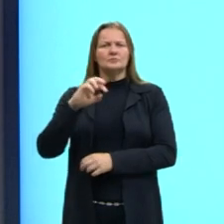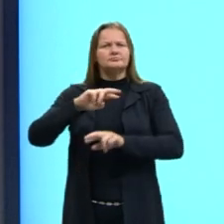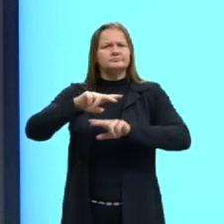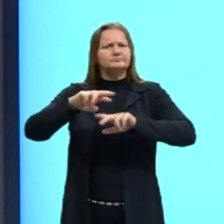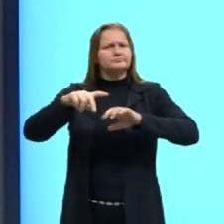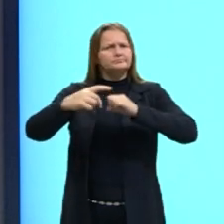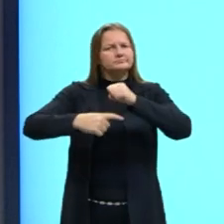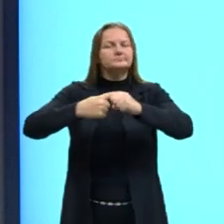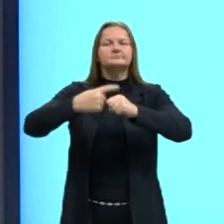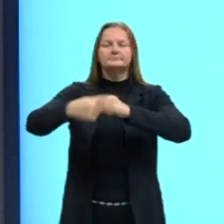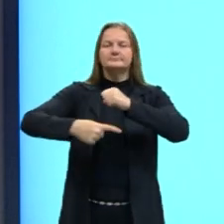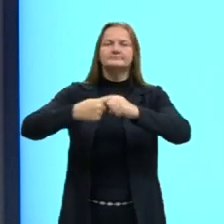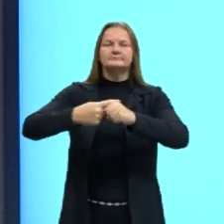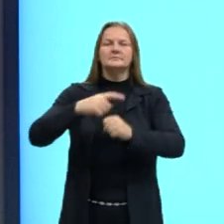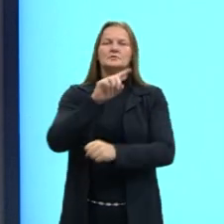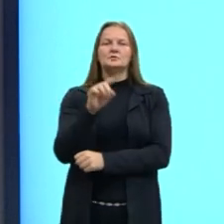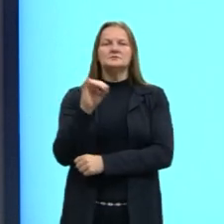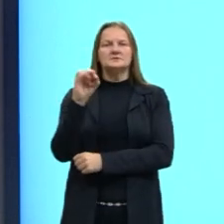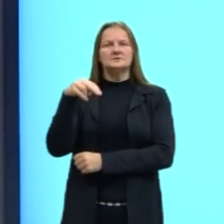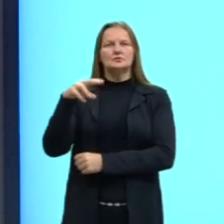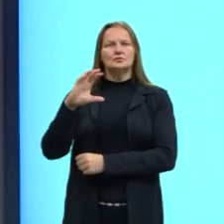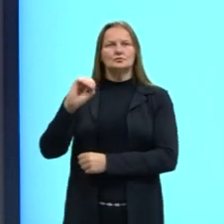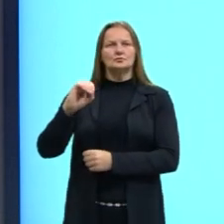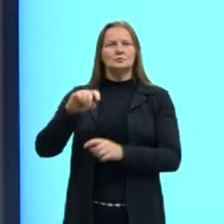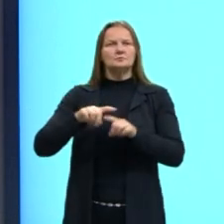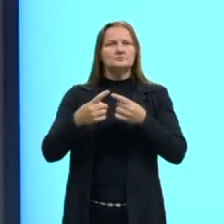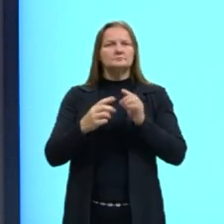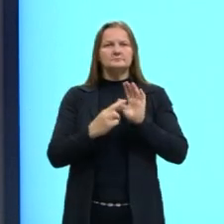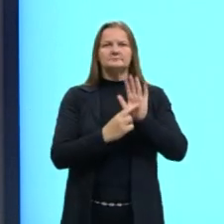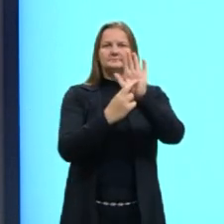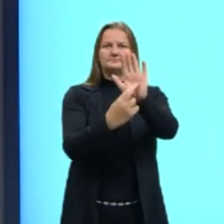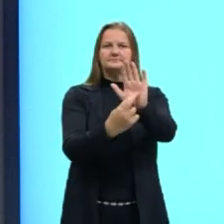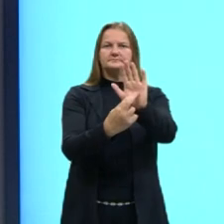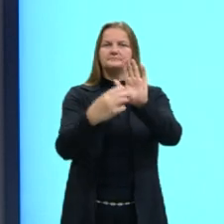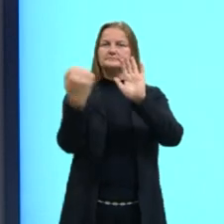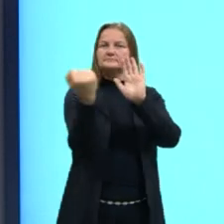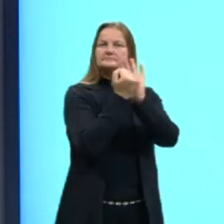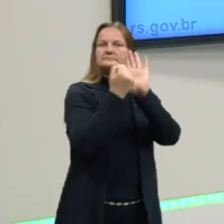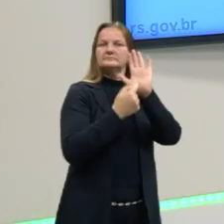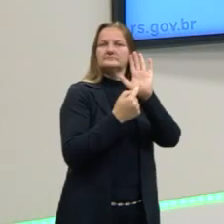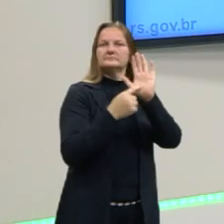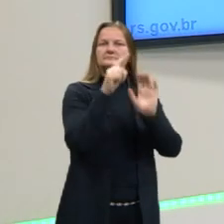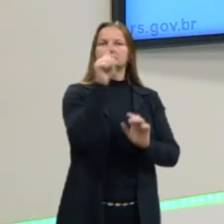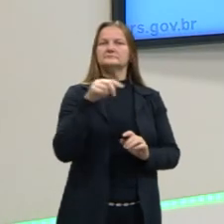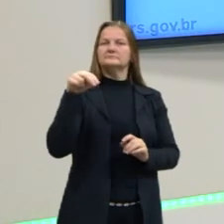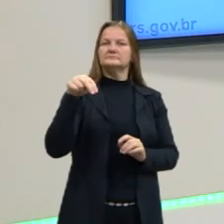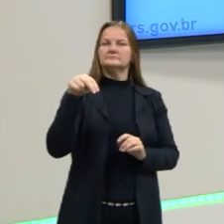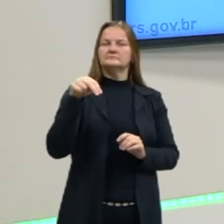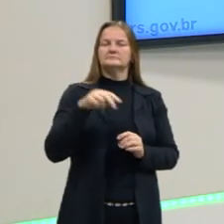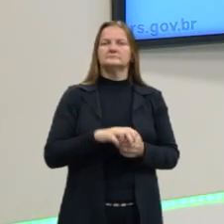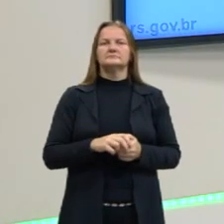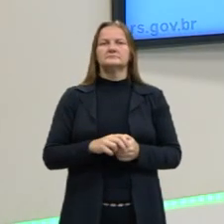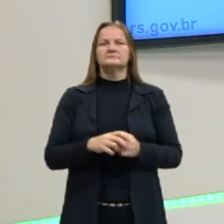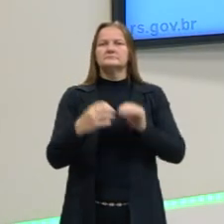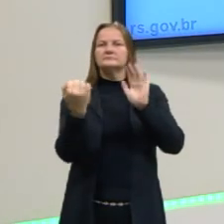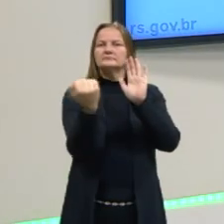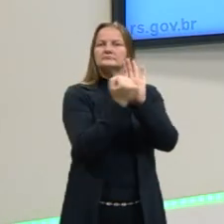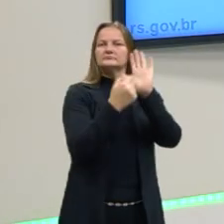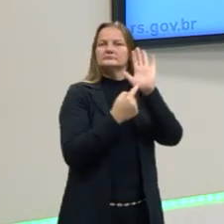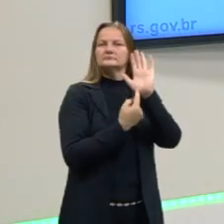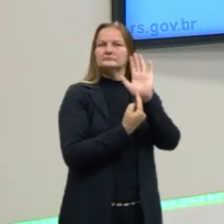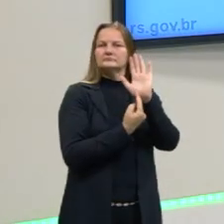átomos de zinco Mas ela é representada somente pelo símbolo do cinco quer dizer ele com essa simbologia de sólido